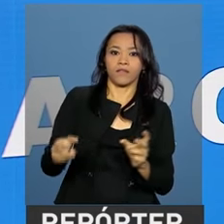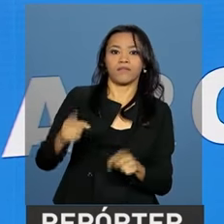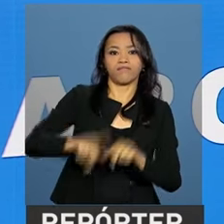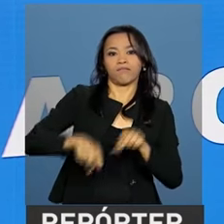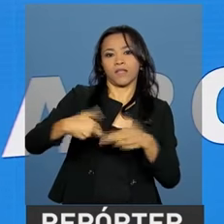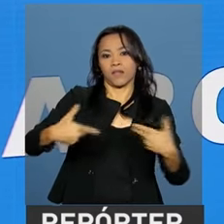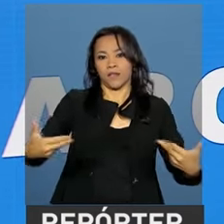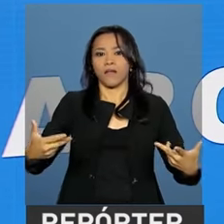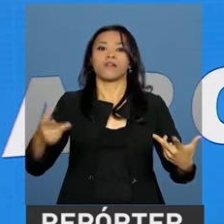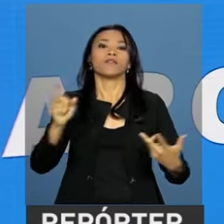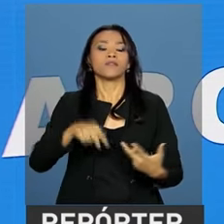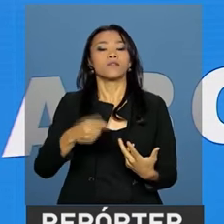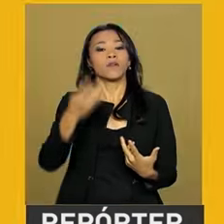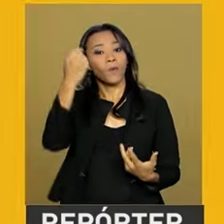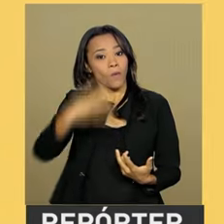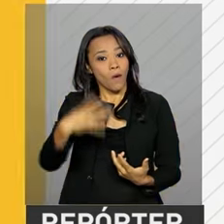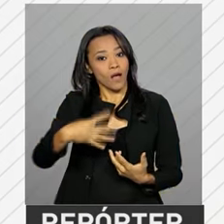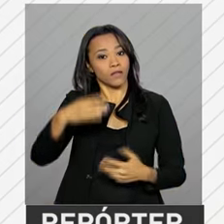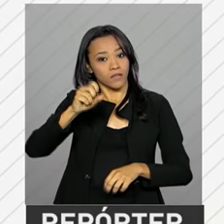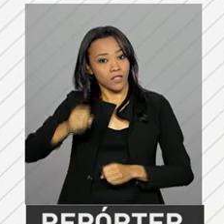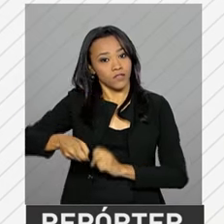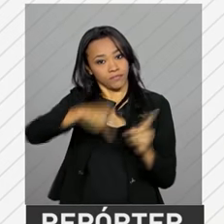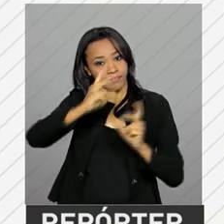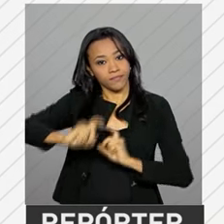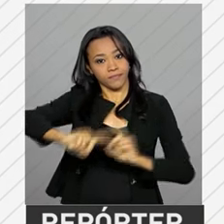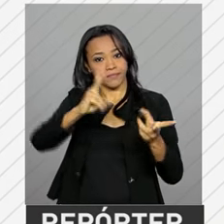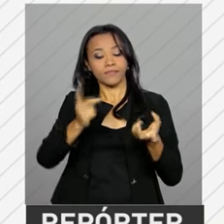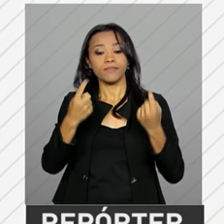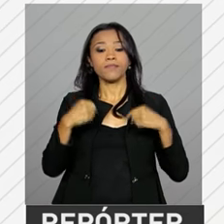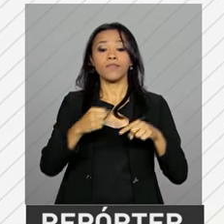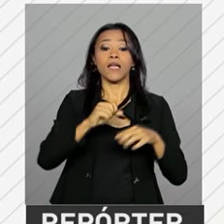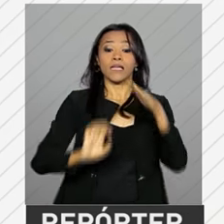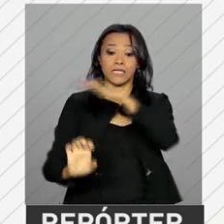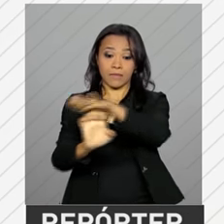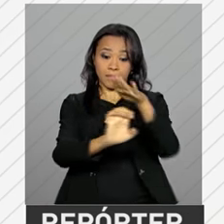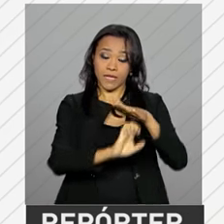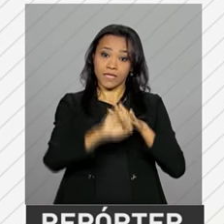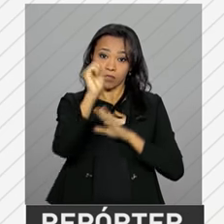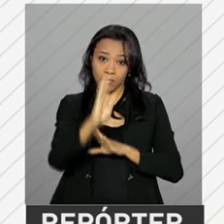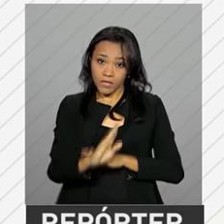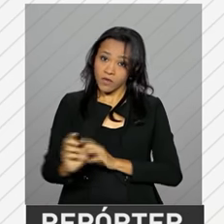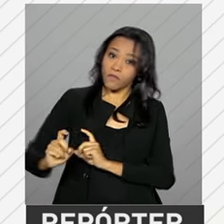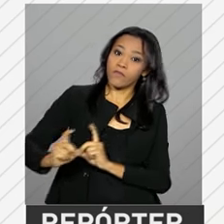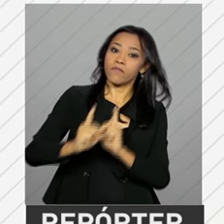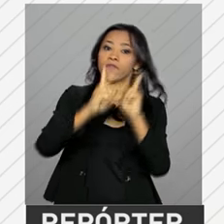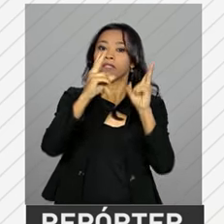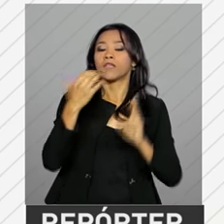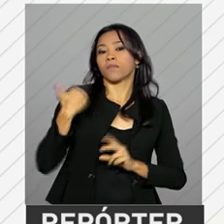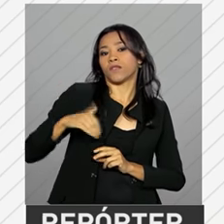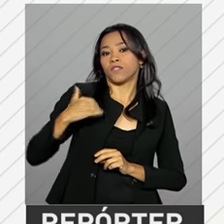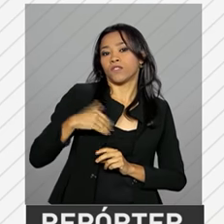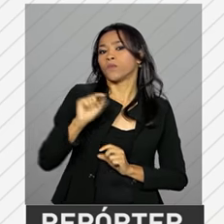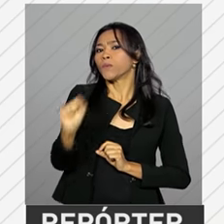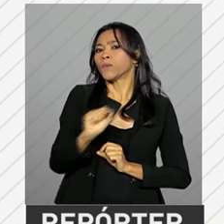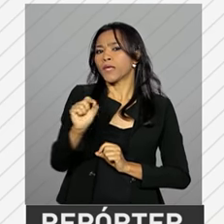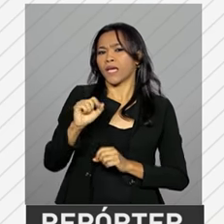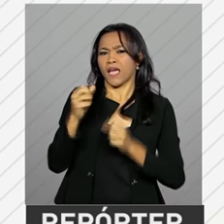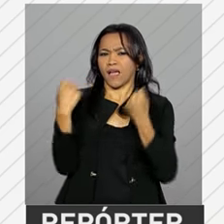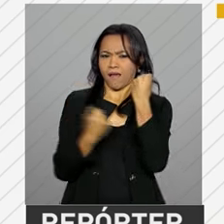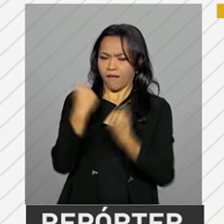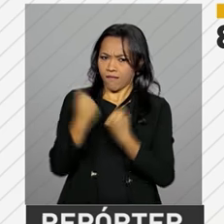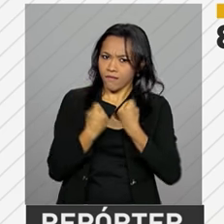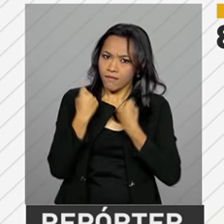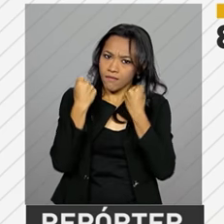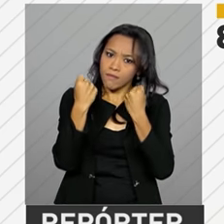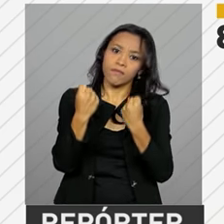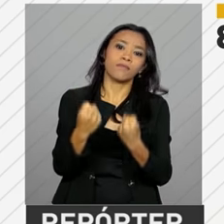quarto de nossas importações. As empresas brasileiras venderam para a Argentina no ano passado, principalmente automóveis de